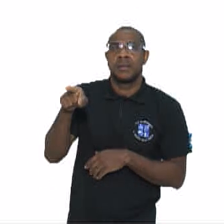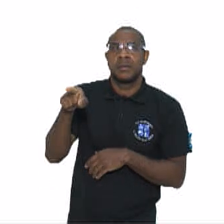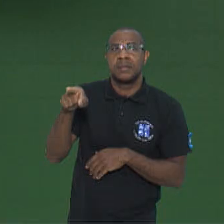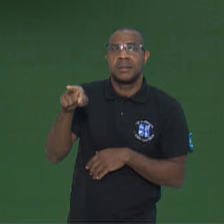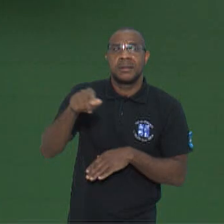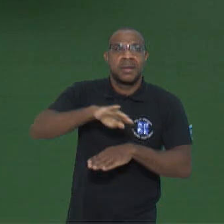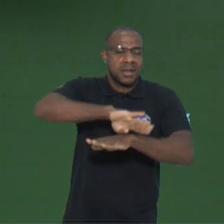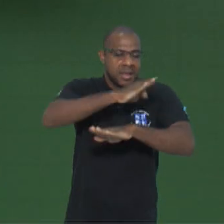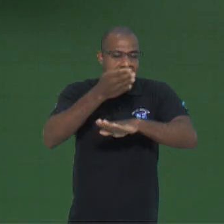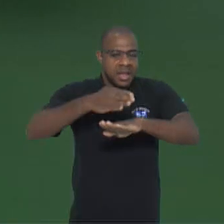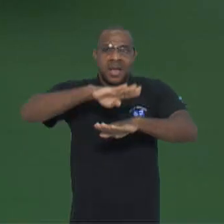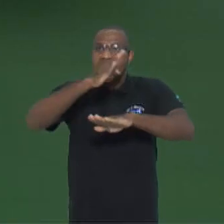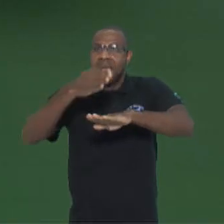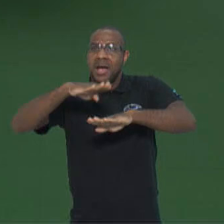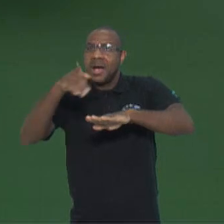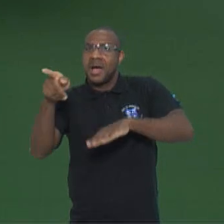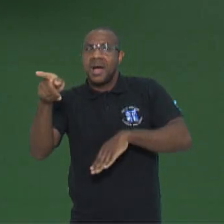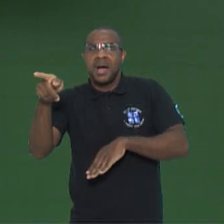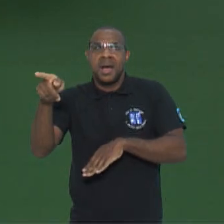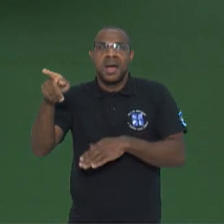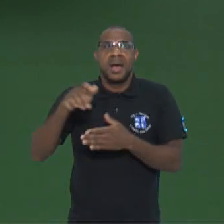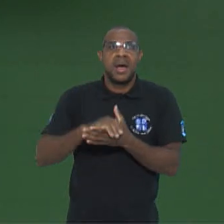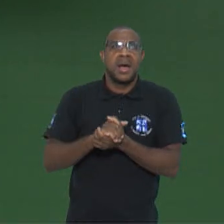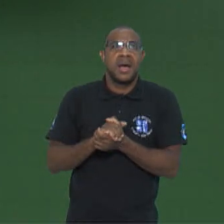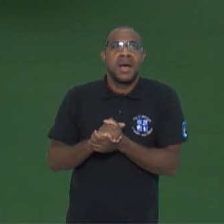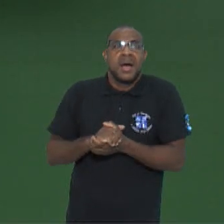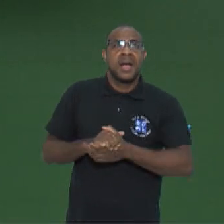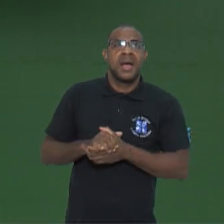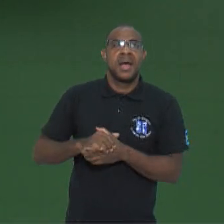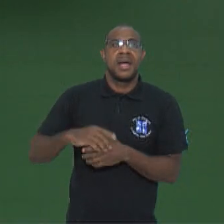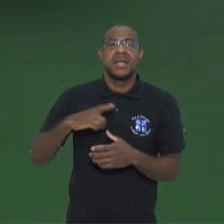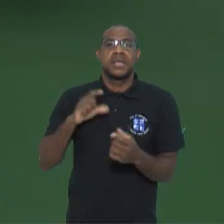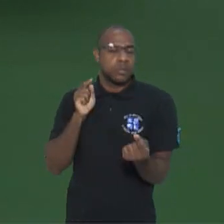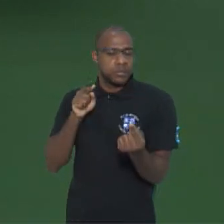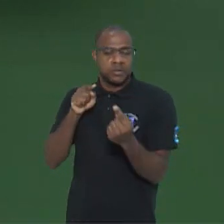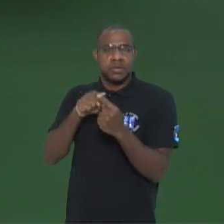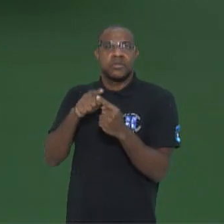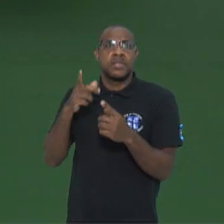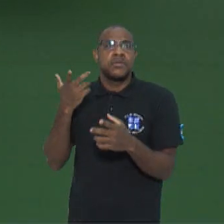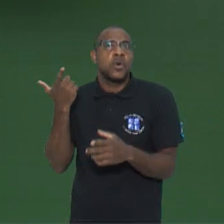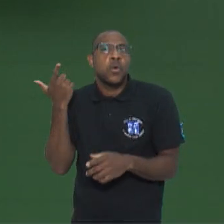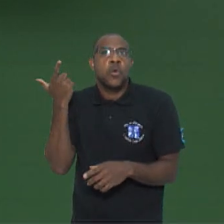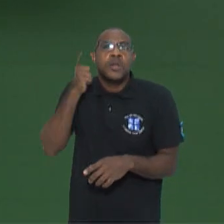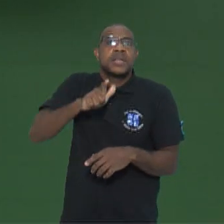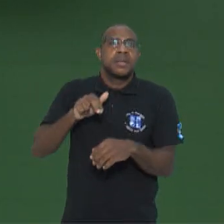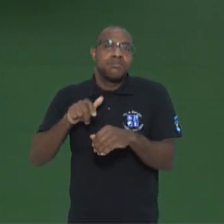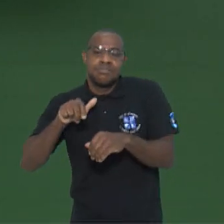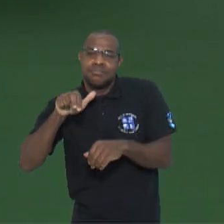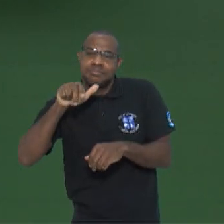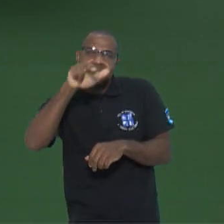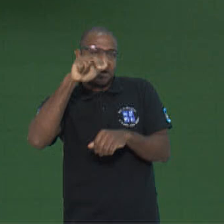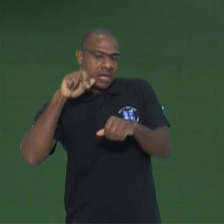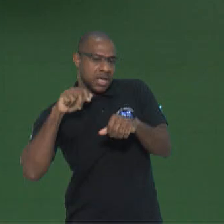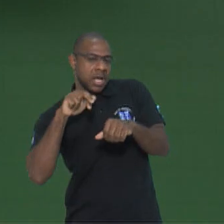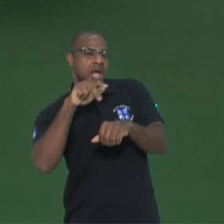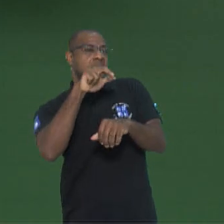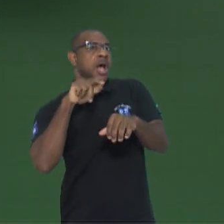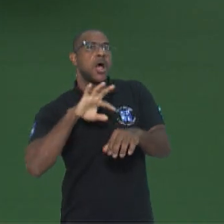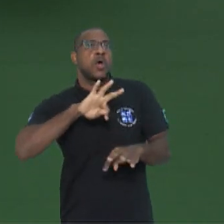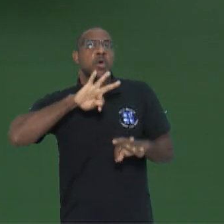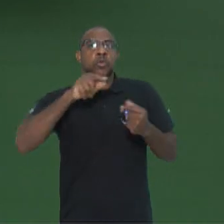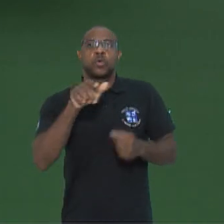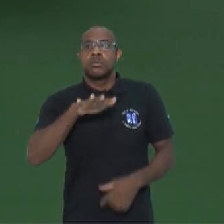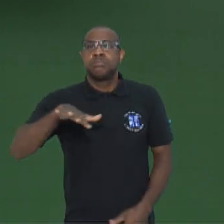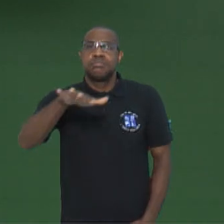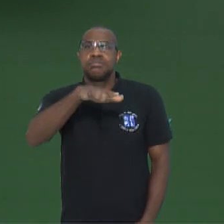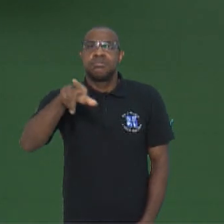ele tem um projeto que é conquistar todas as montanhas acima de 6.000 metros. Ainda faltam algumas, mas ele que conseguiu